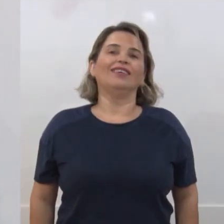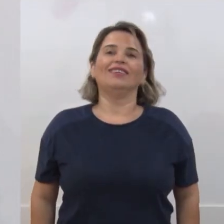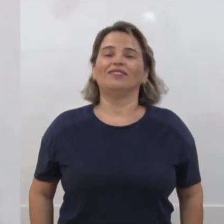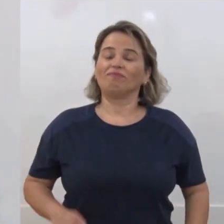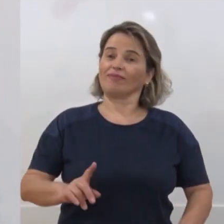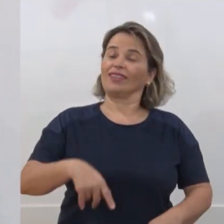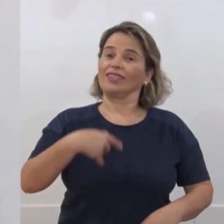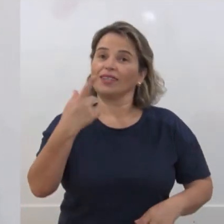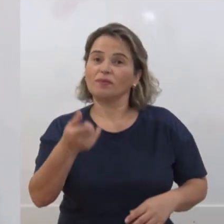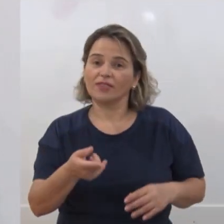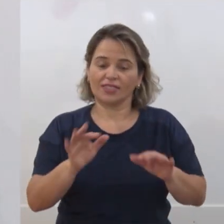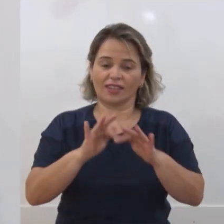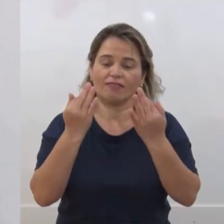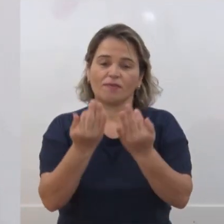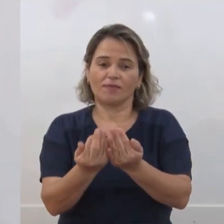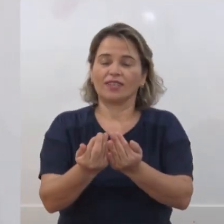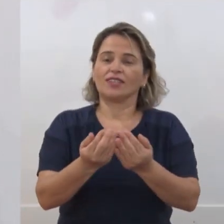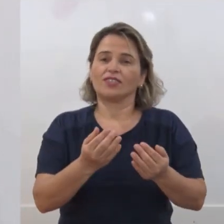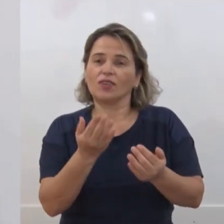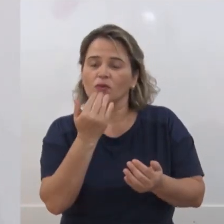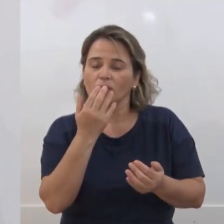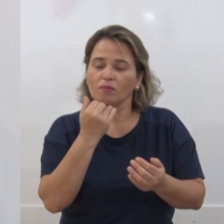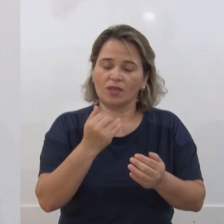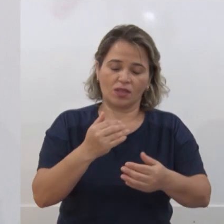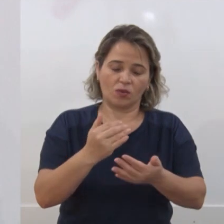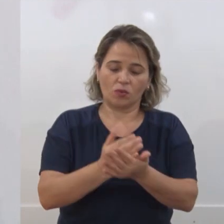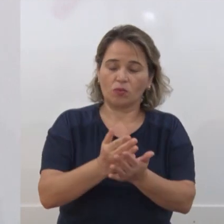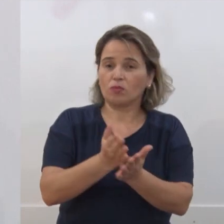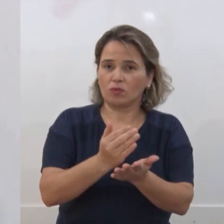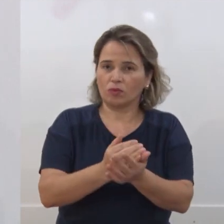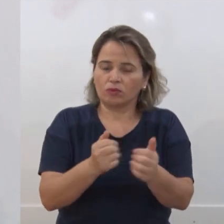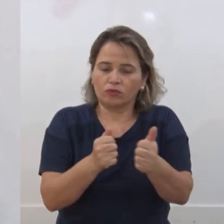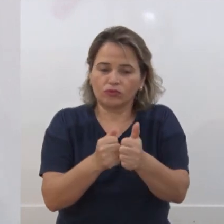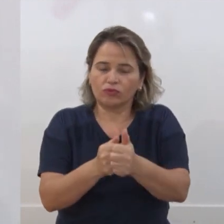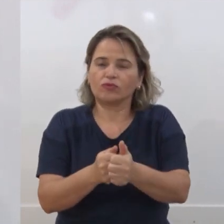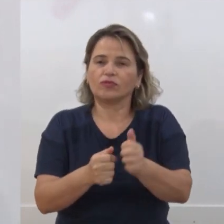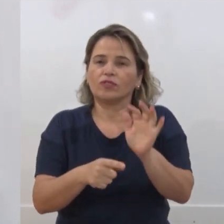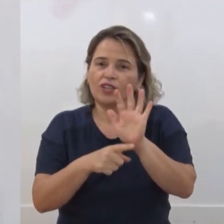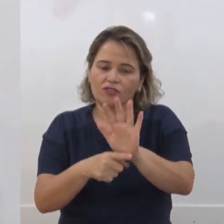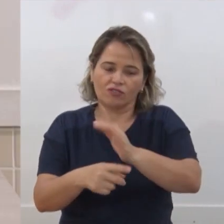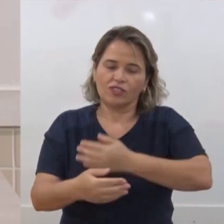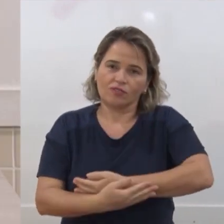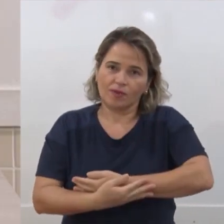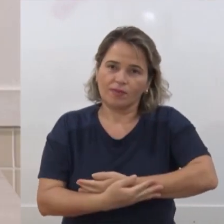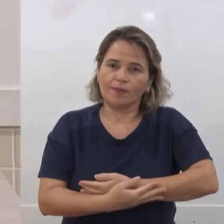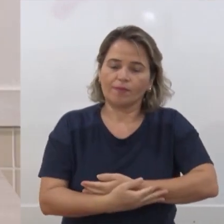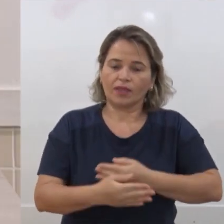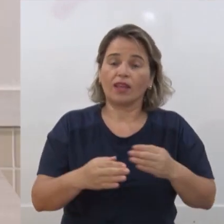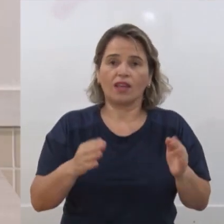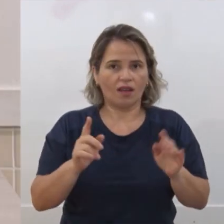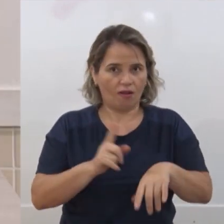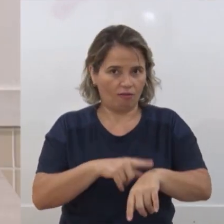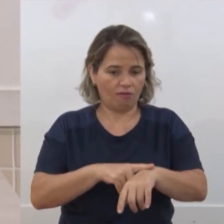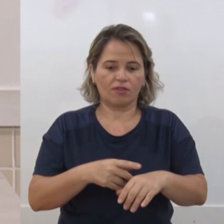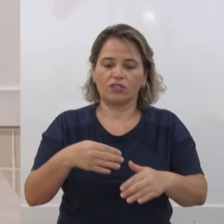Depois de toda a família ter degustado o bolo feito com a ajuda do bebê, chegou a hora de guardarmos todos os objetos